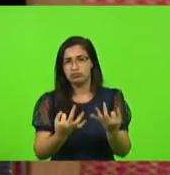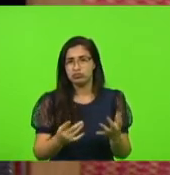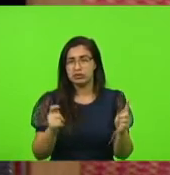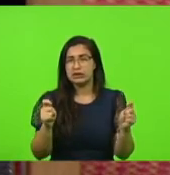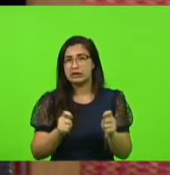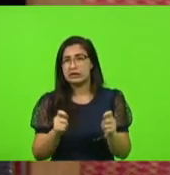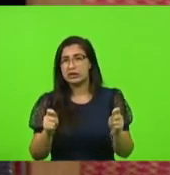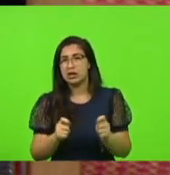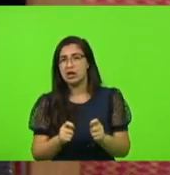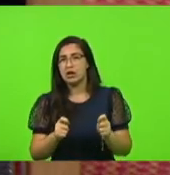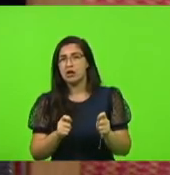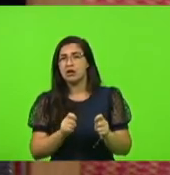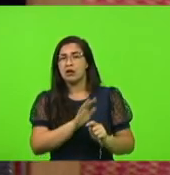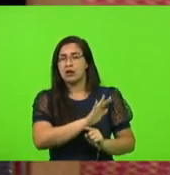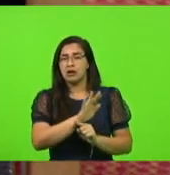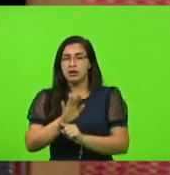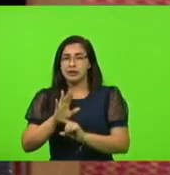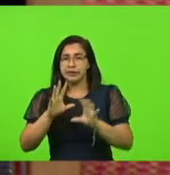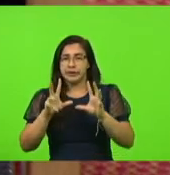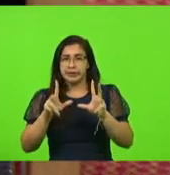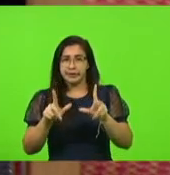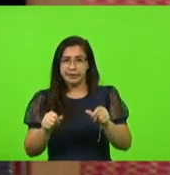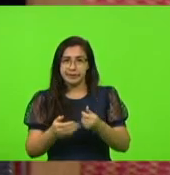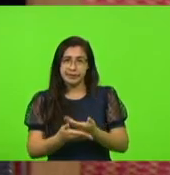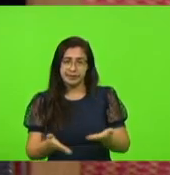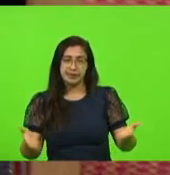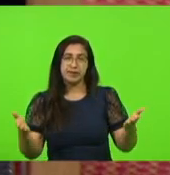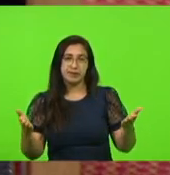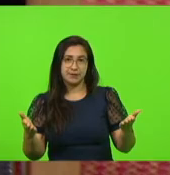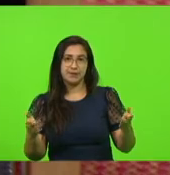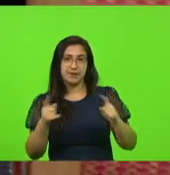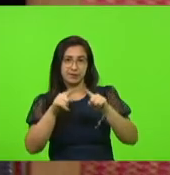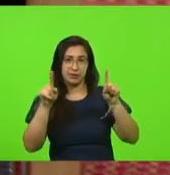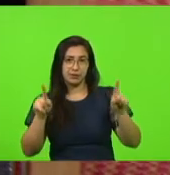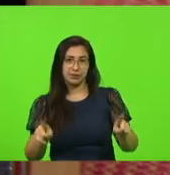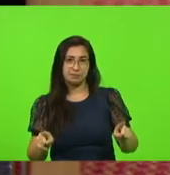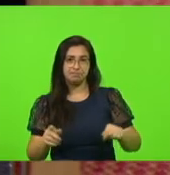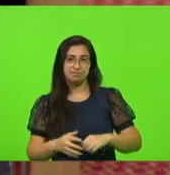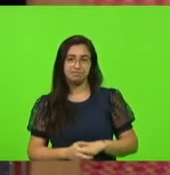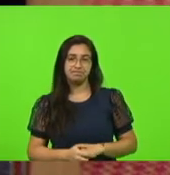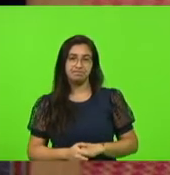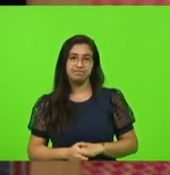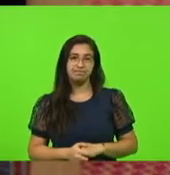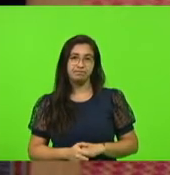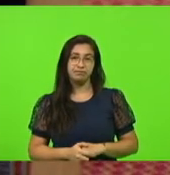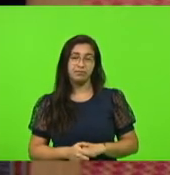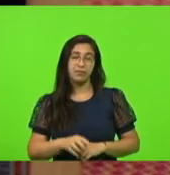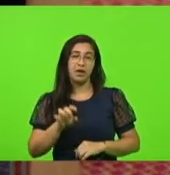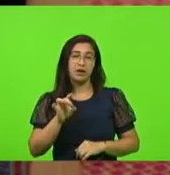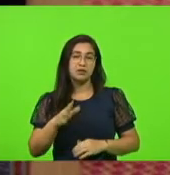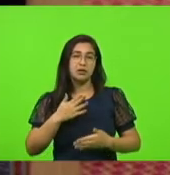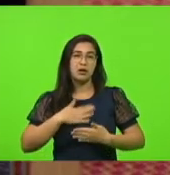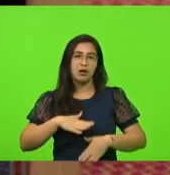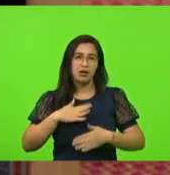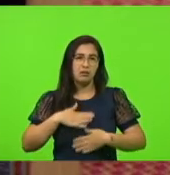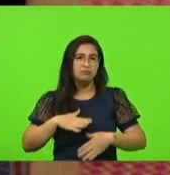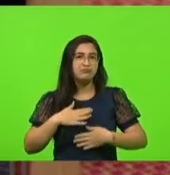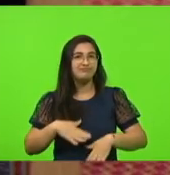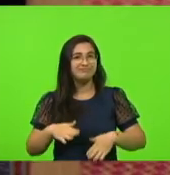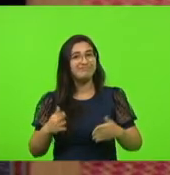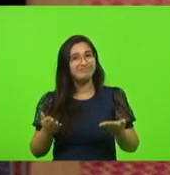à demanda de todos esses servidores. Então, só tranquilizar, por